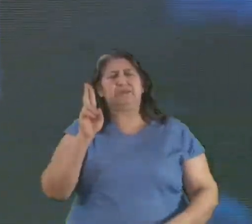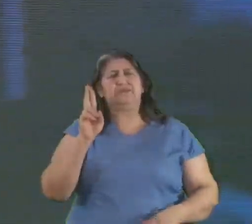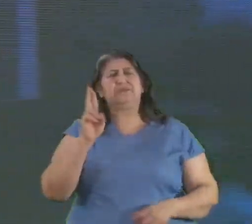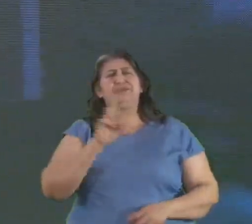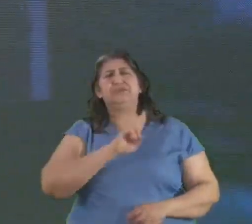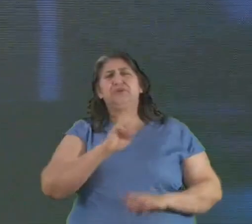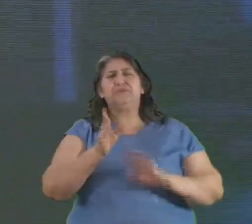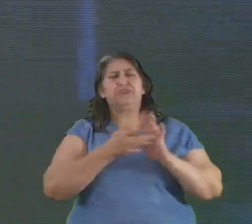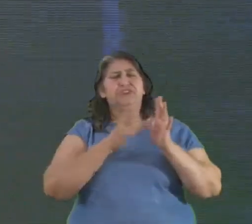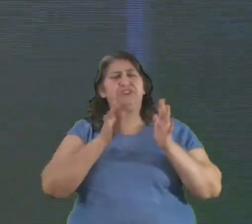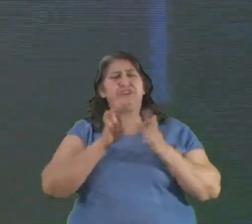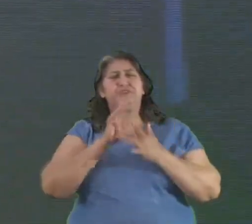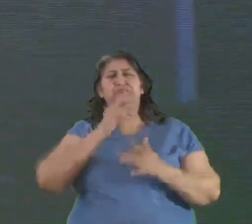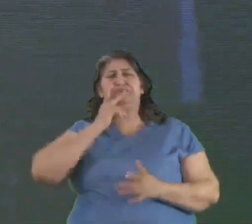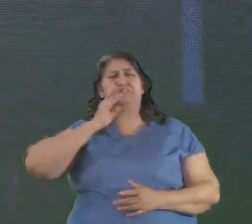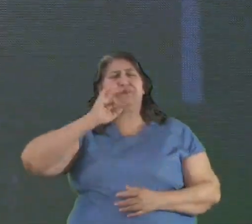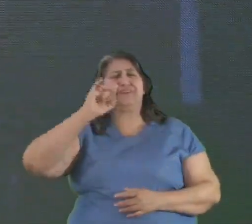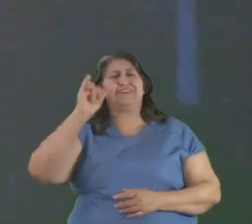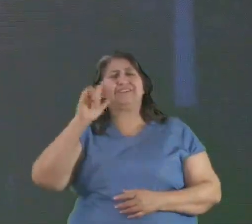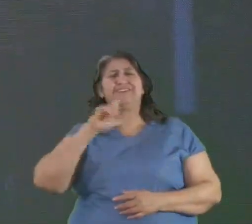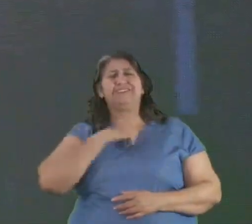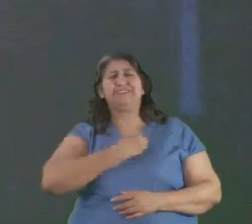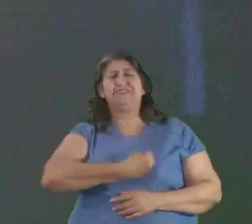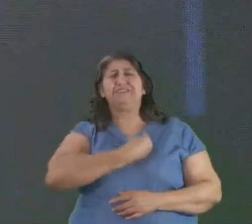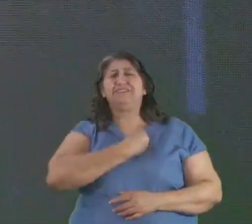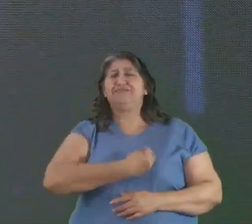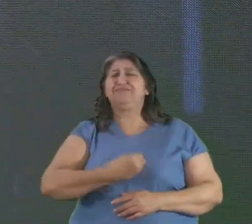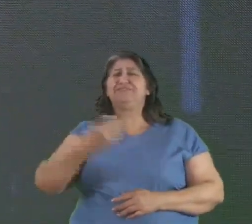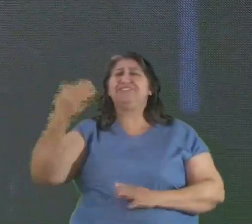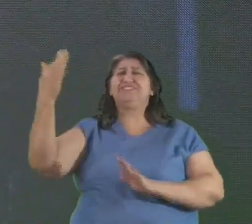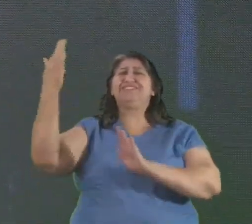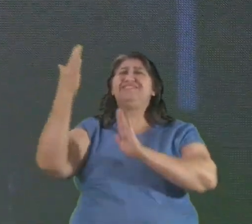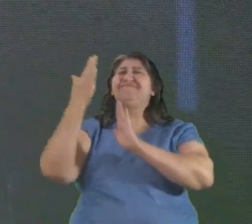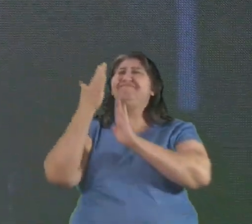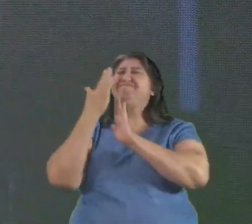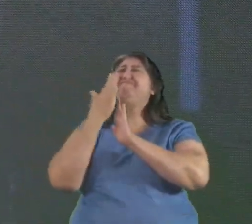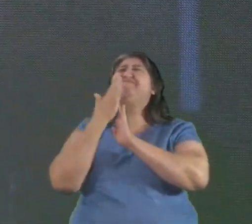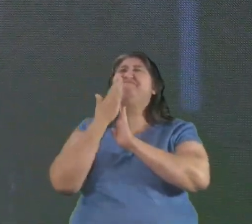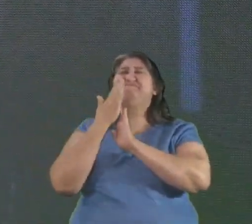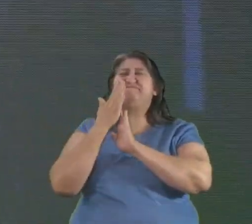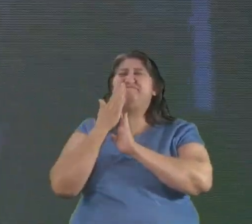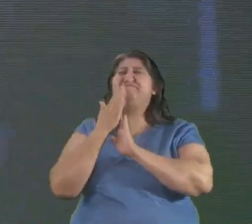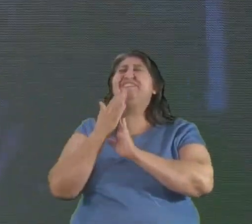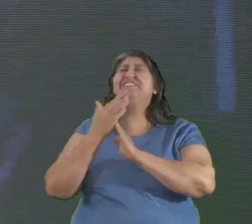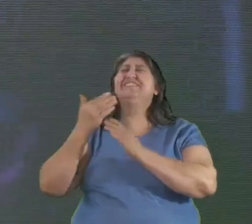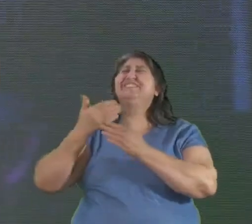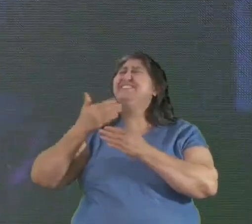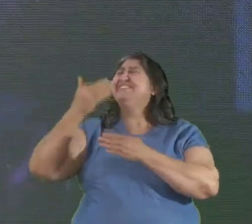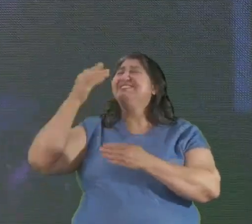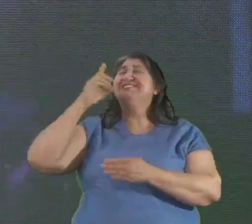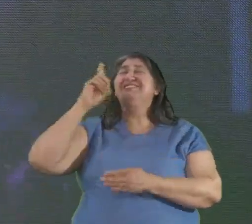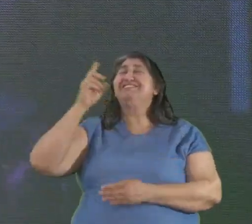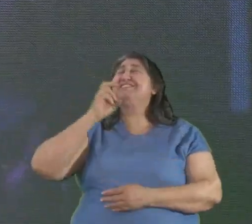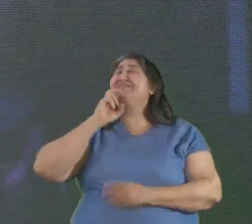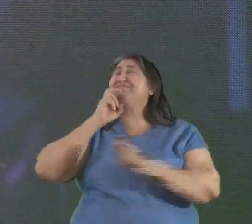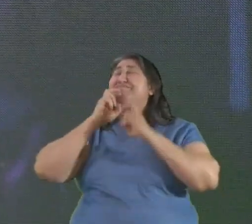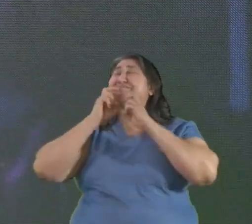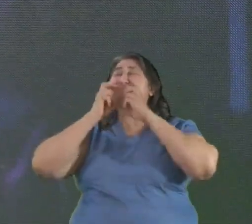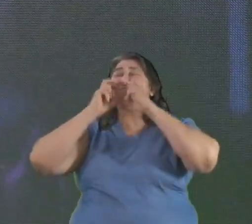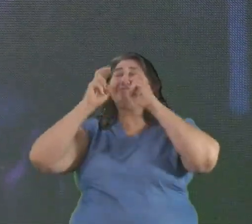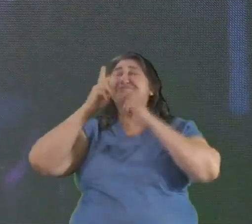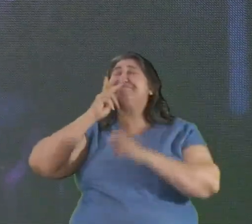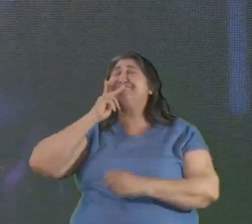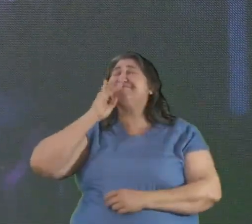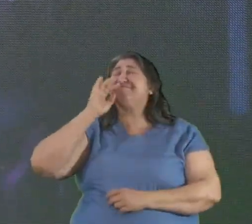Senhor, em nome de Jesus, Pai, nós estamos diante da Tua presença, Deus, e diante da Tua presença nós clamamos,